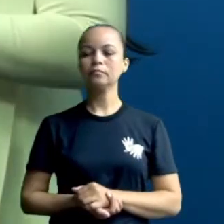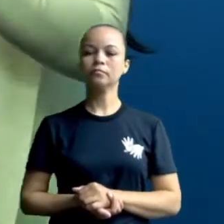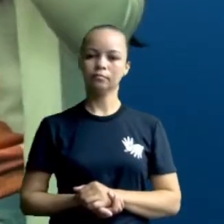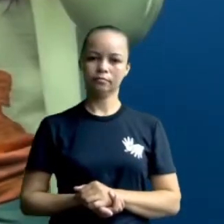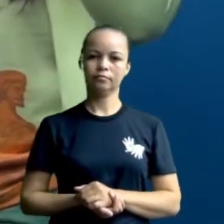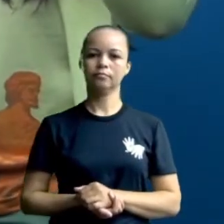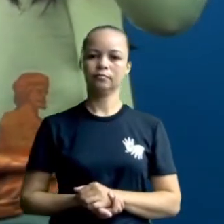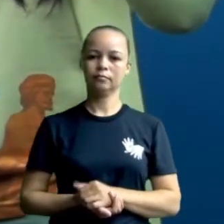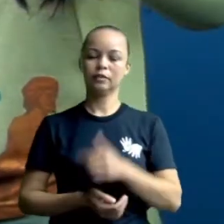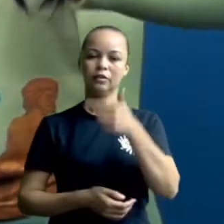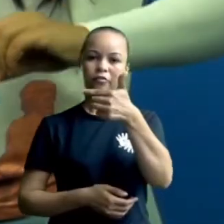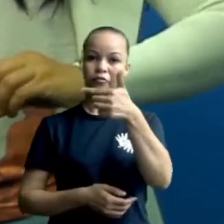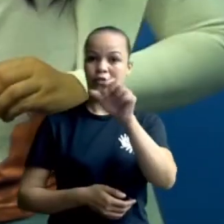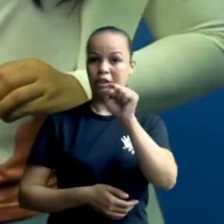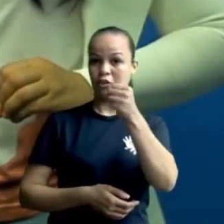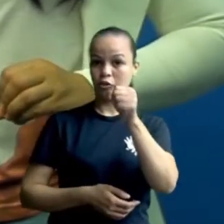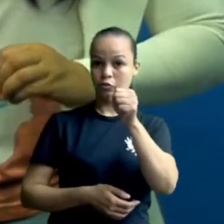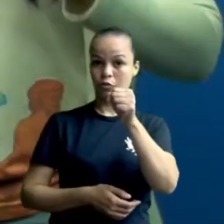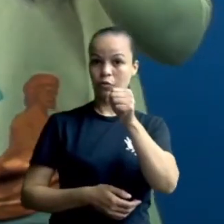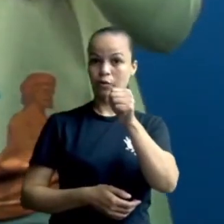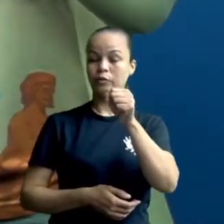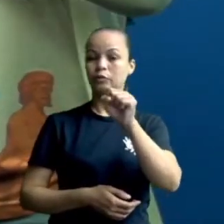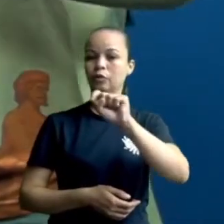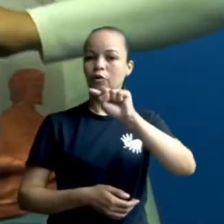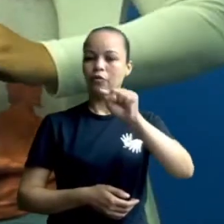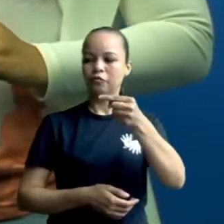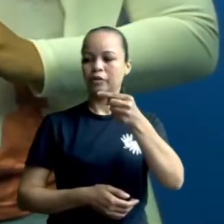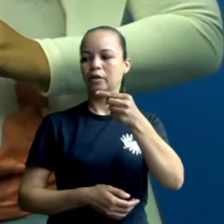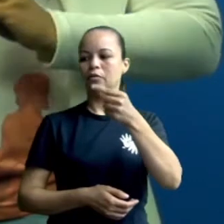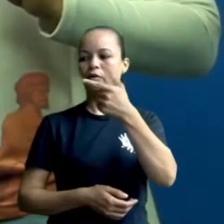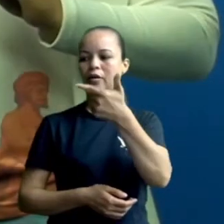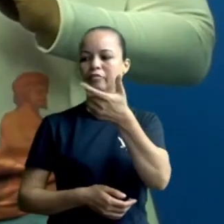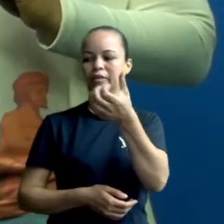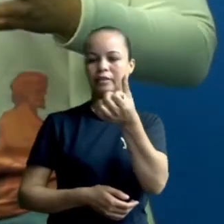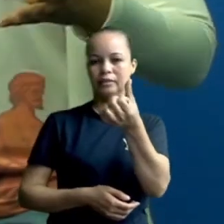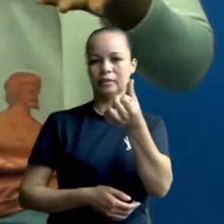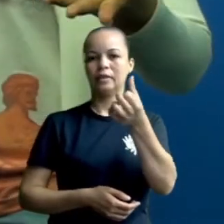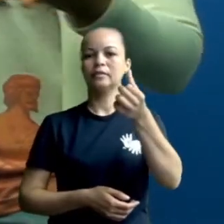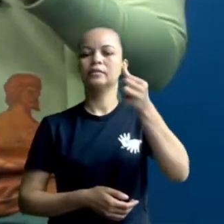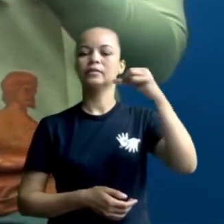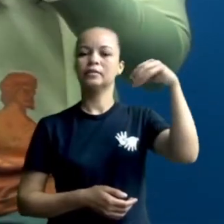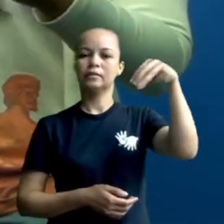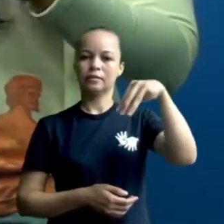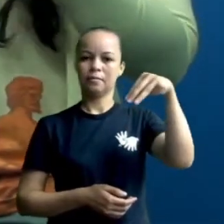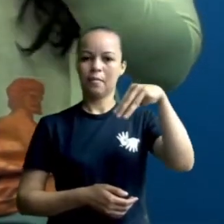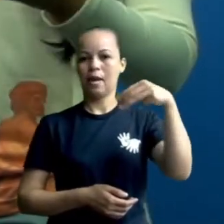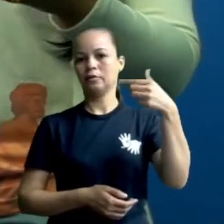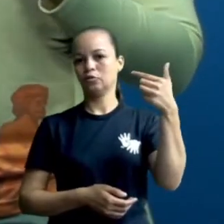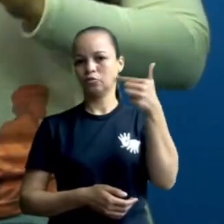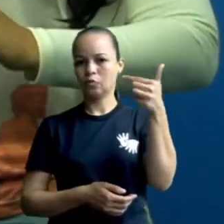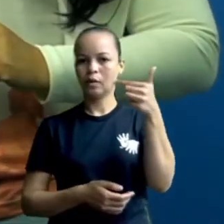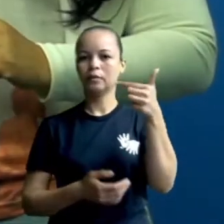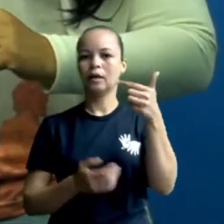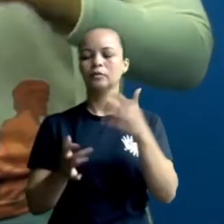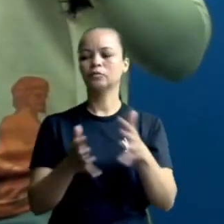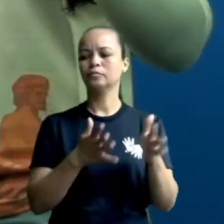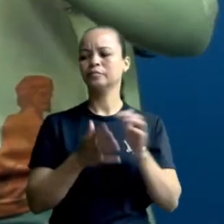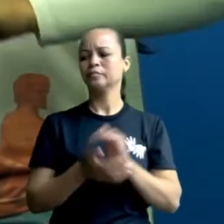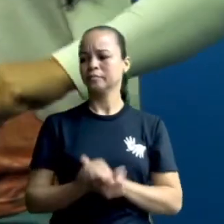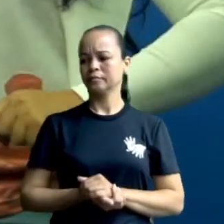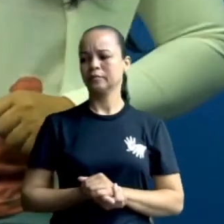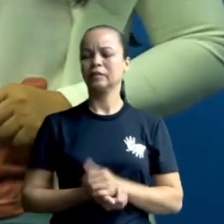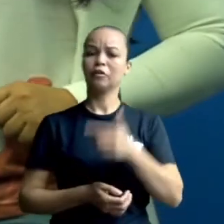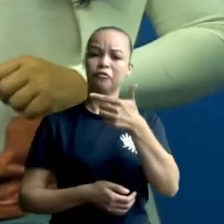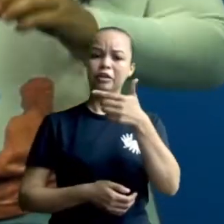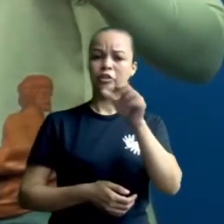Vai dar, ó, 28 inteiros e 26 centésimos. Ou, como costumamos chamar,